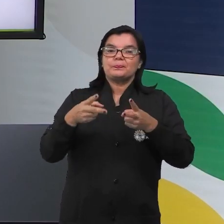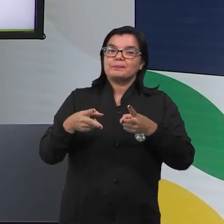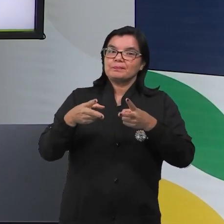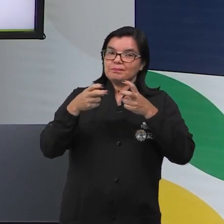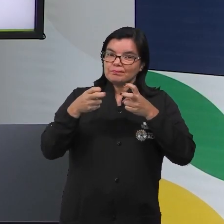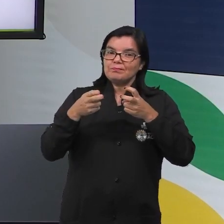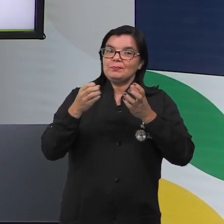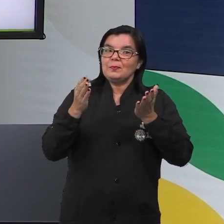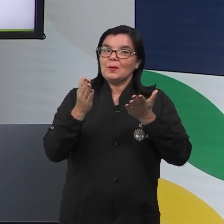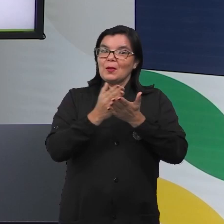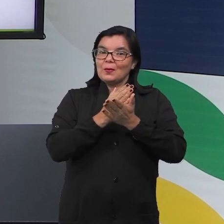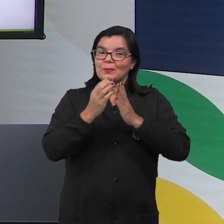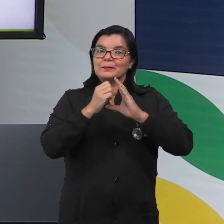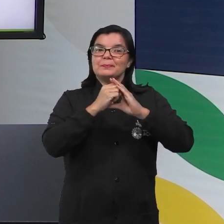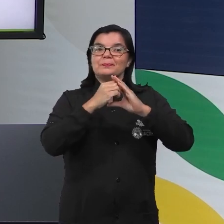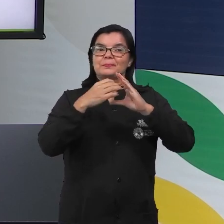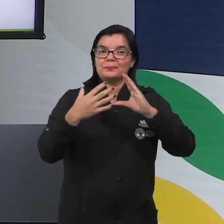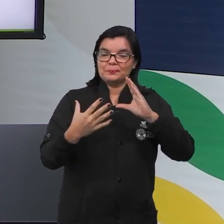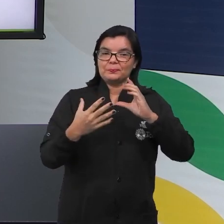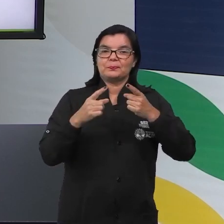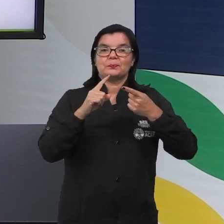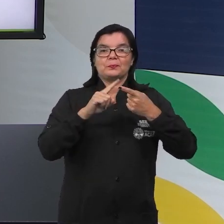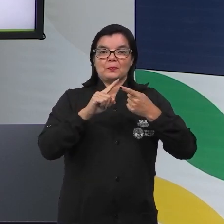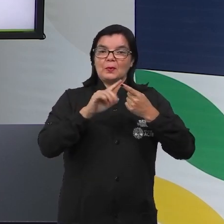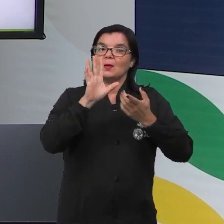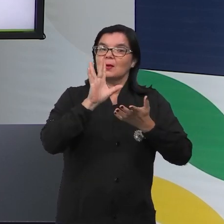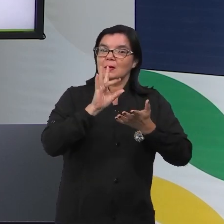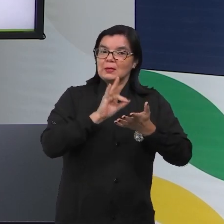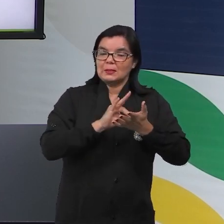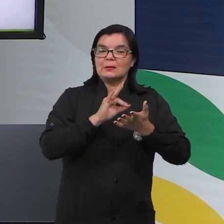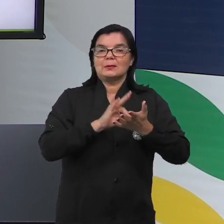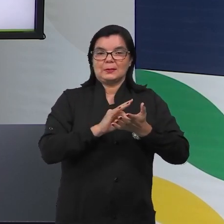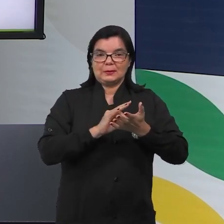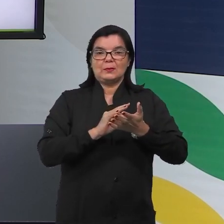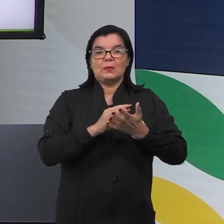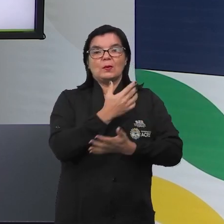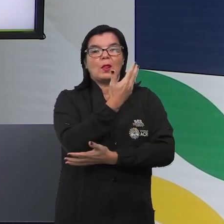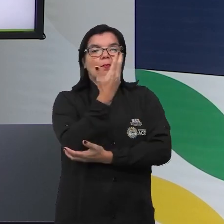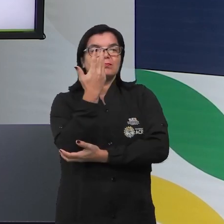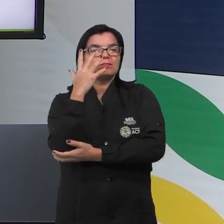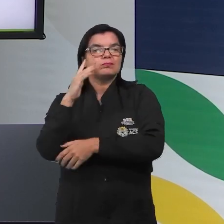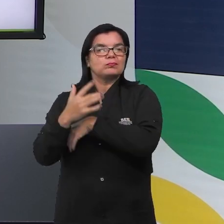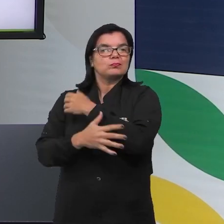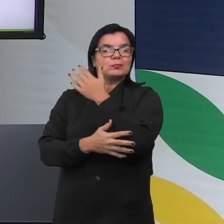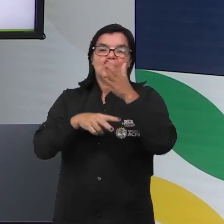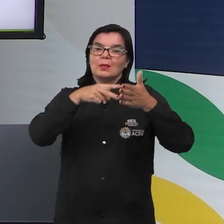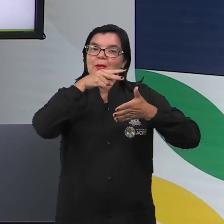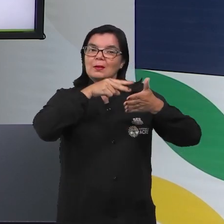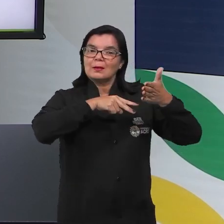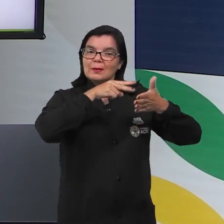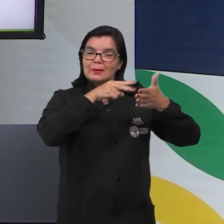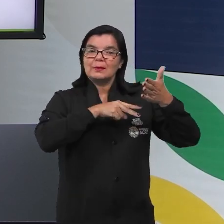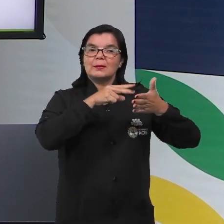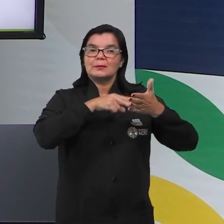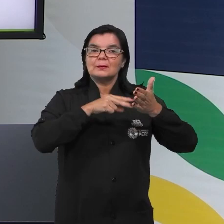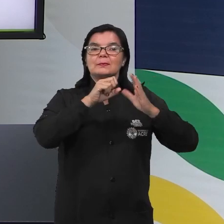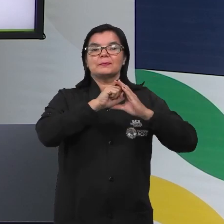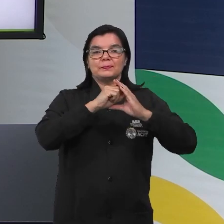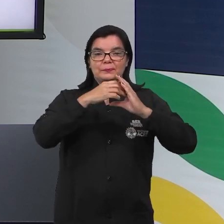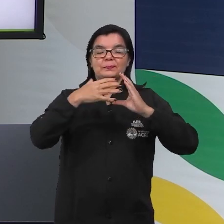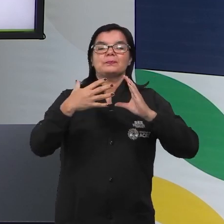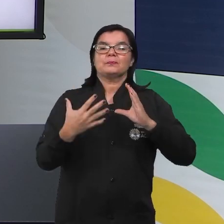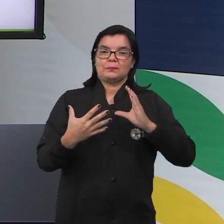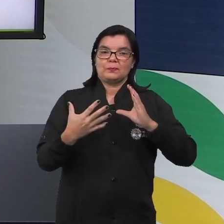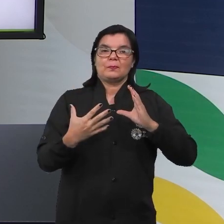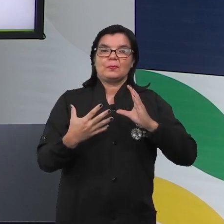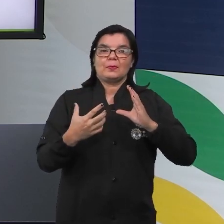percebemos algumas características que são, de fato, da fauna, da flora, a partir da leitura, que